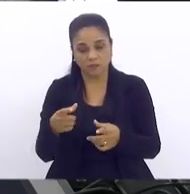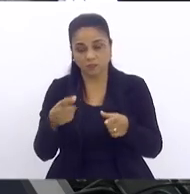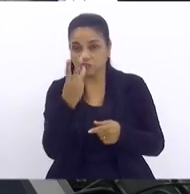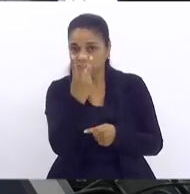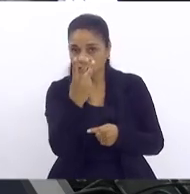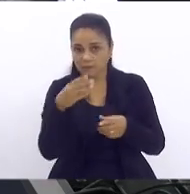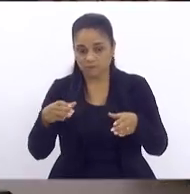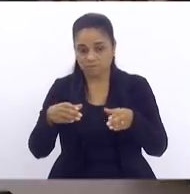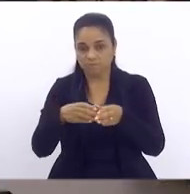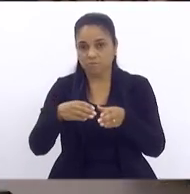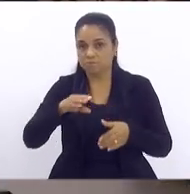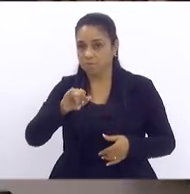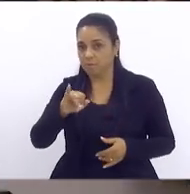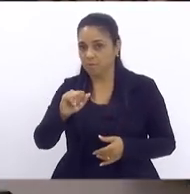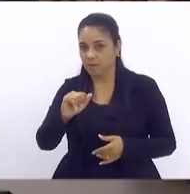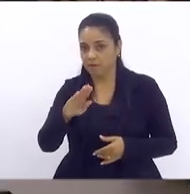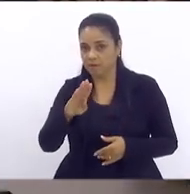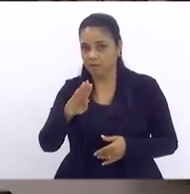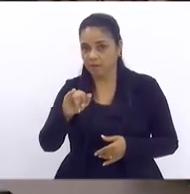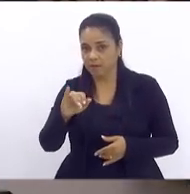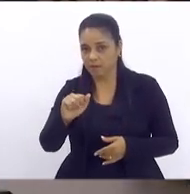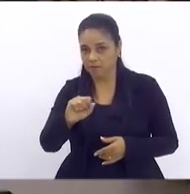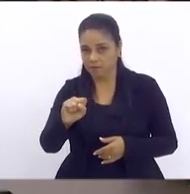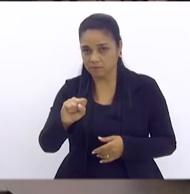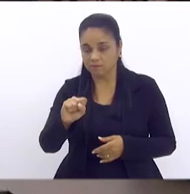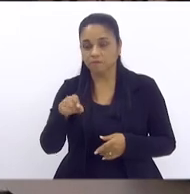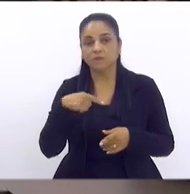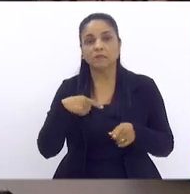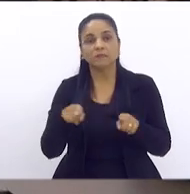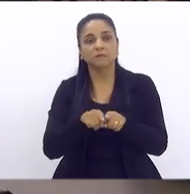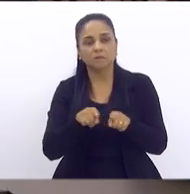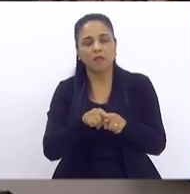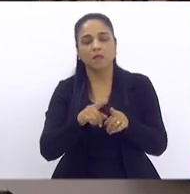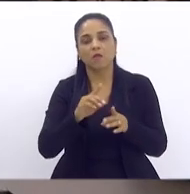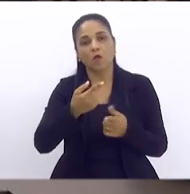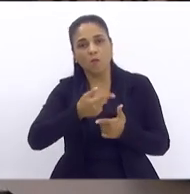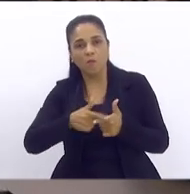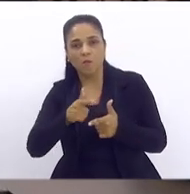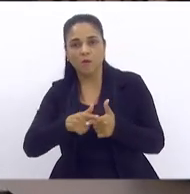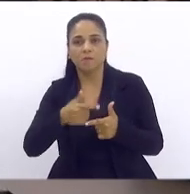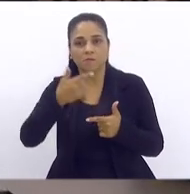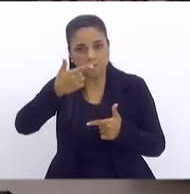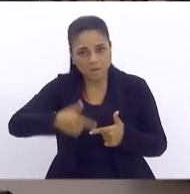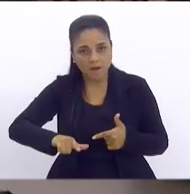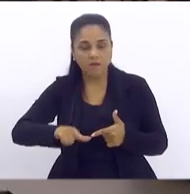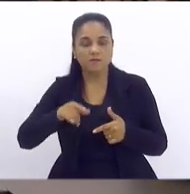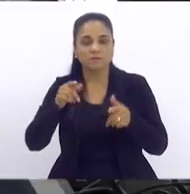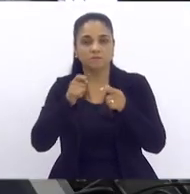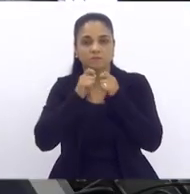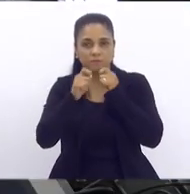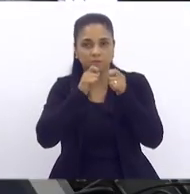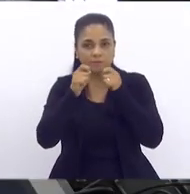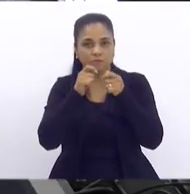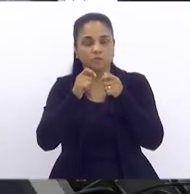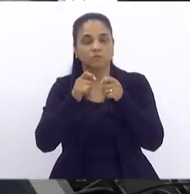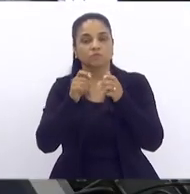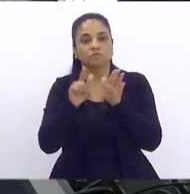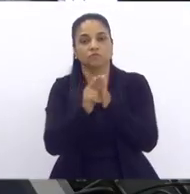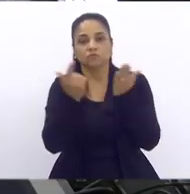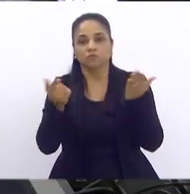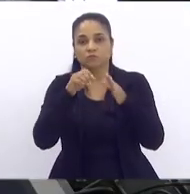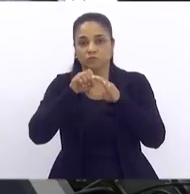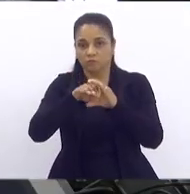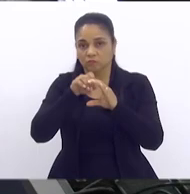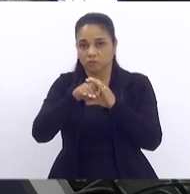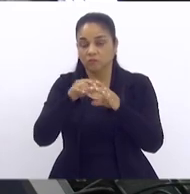E uma outra questão que foi levantada, e há pouco tempo foi passado pela imprensa, eu li no jornal Globo, é que a Marinha